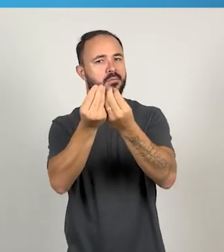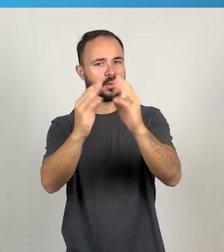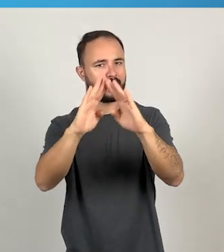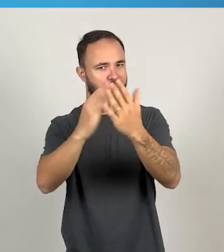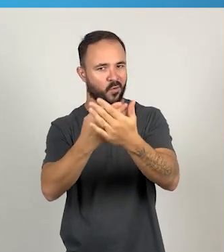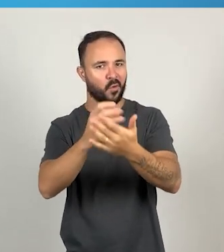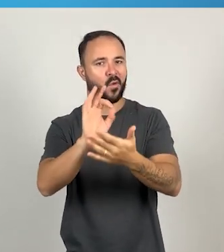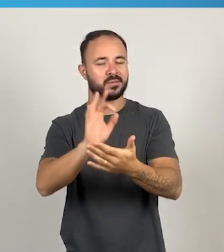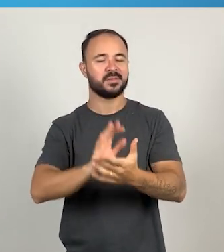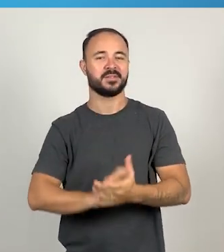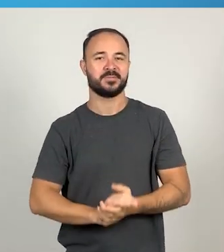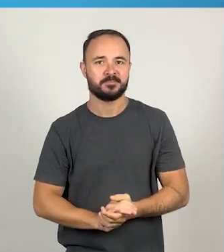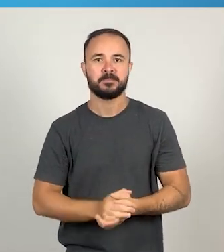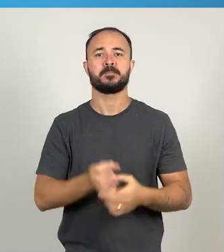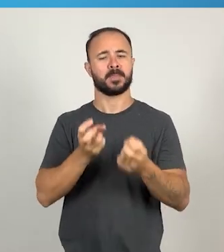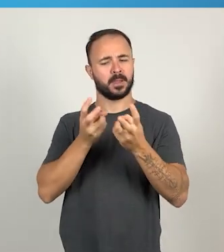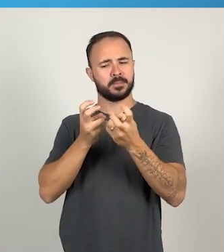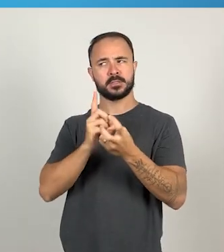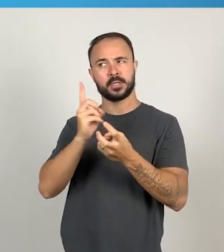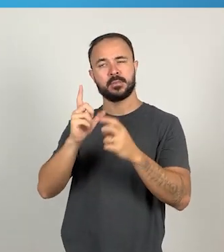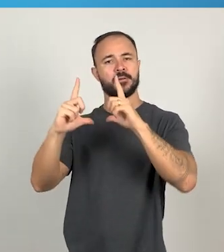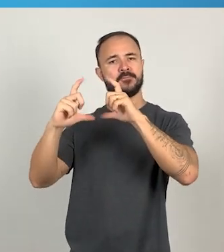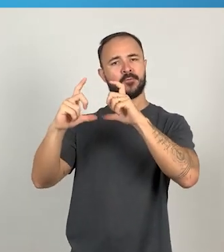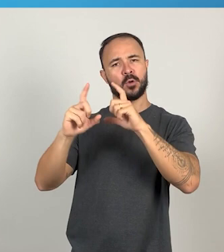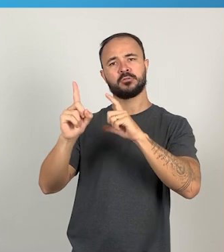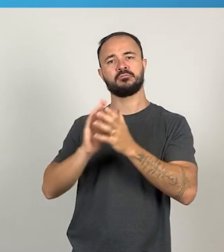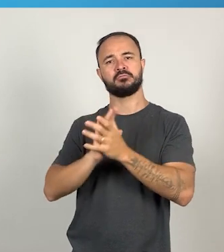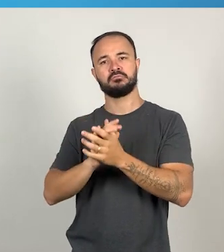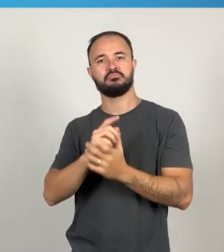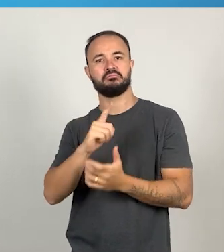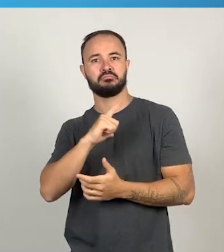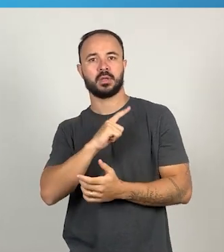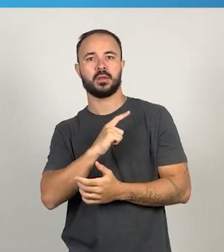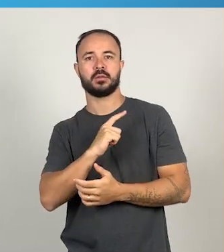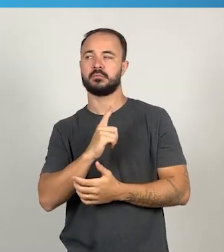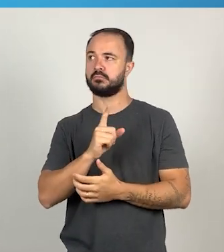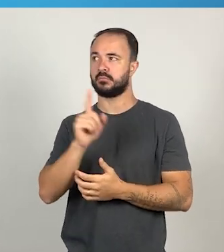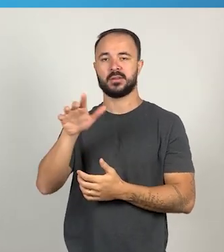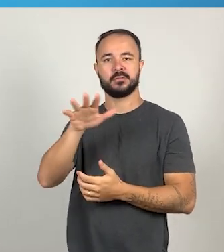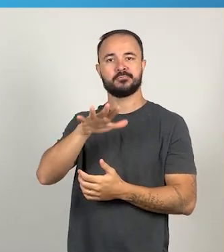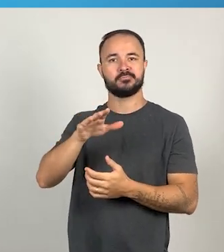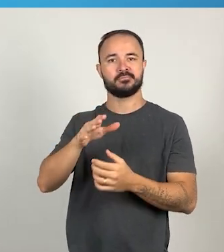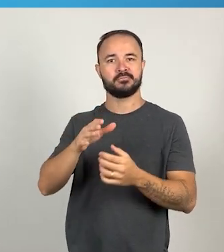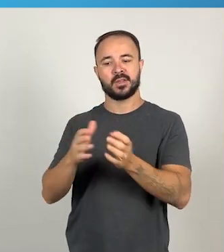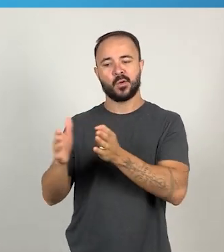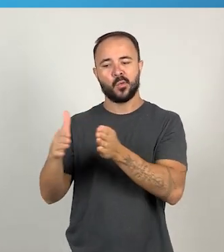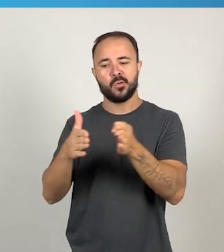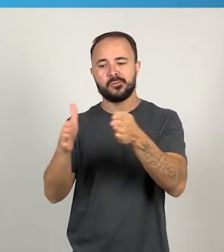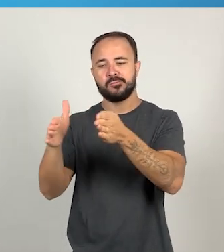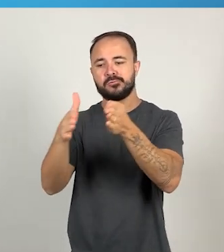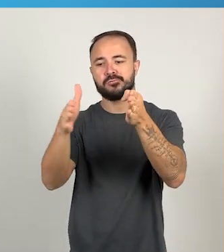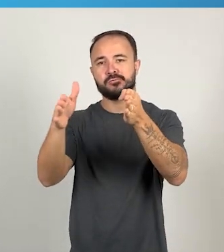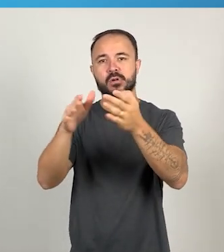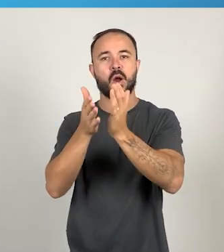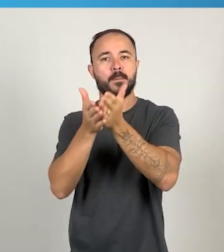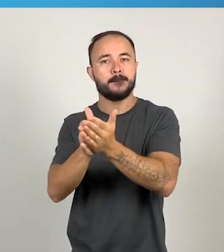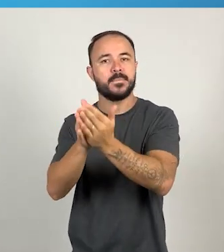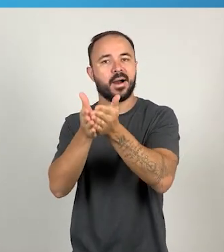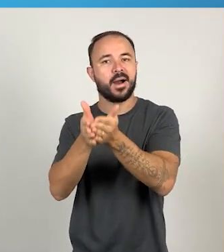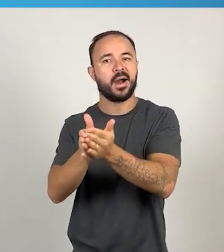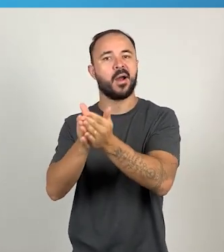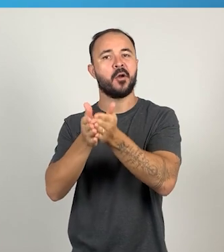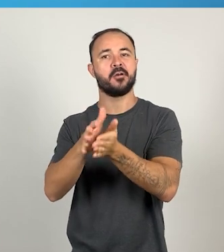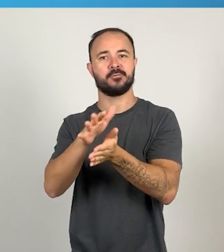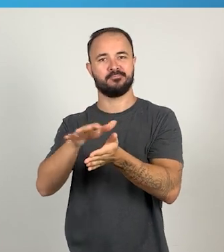escola. Percebam que essa imagem, né, nós temos ali um barco no Rio Tocantins, né, já atracado. E aí o